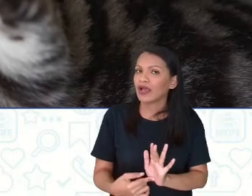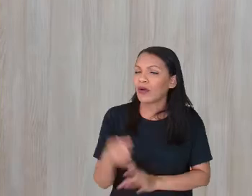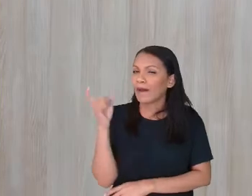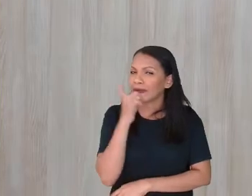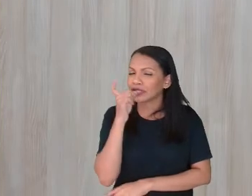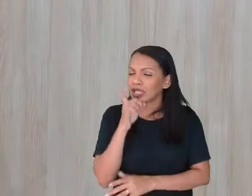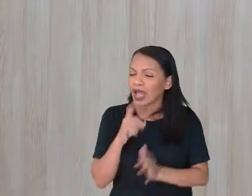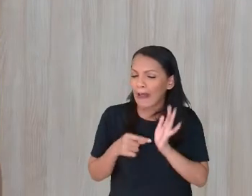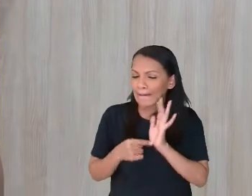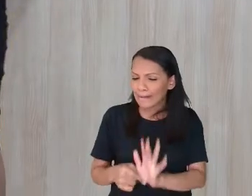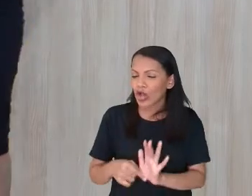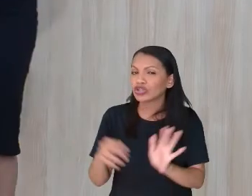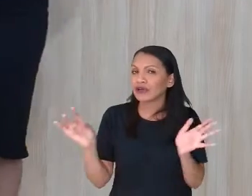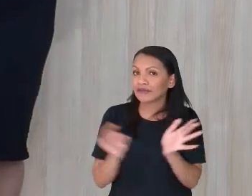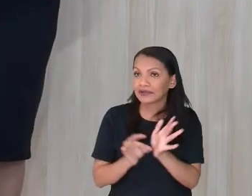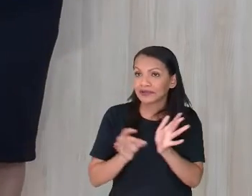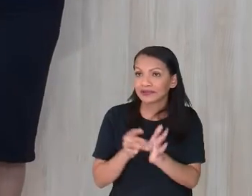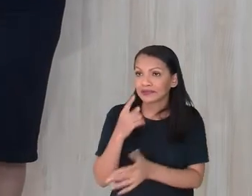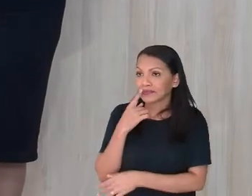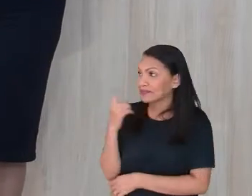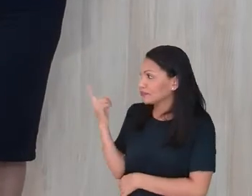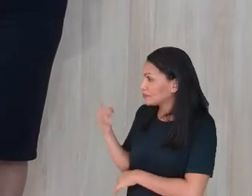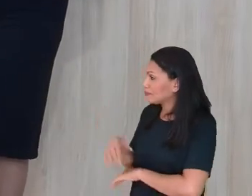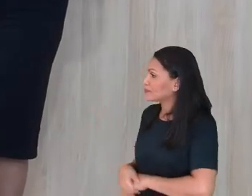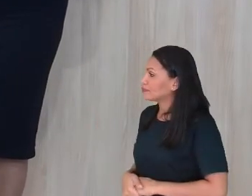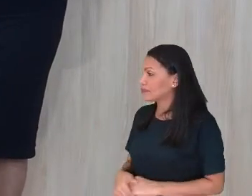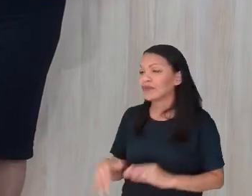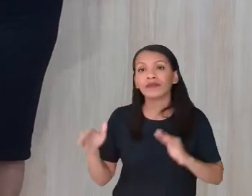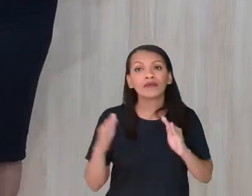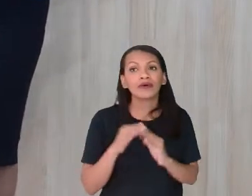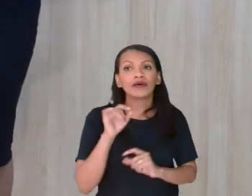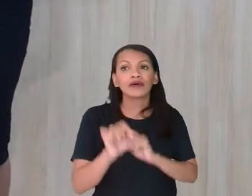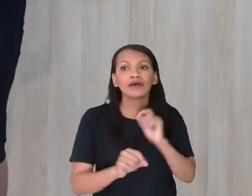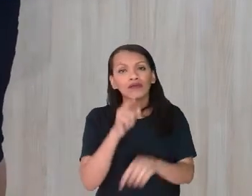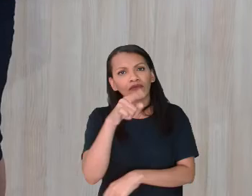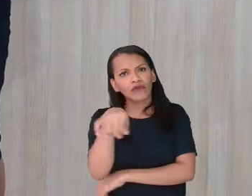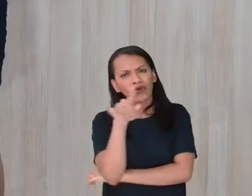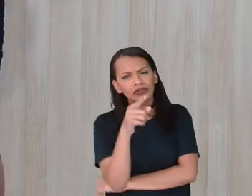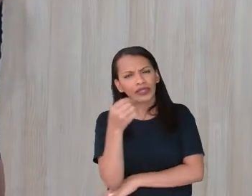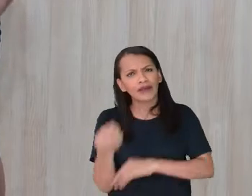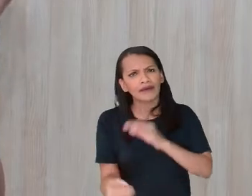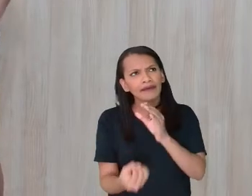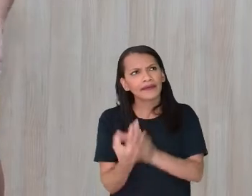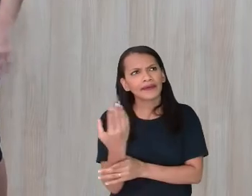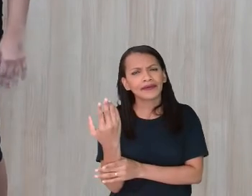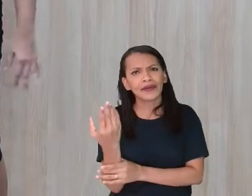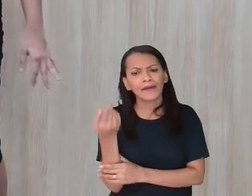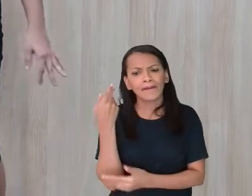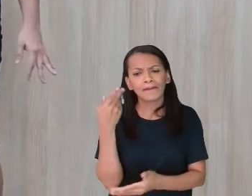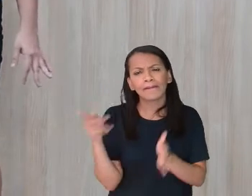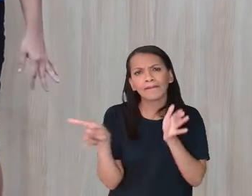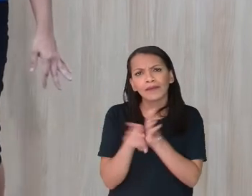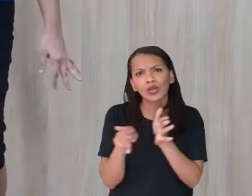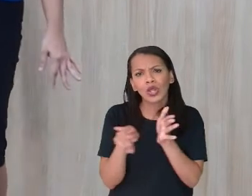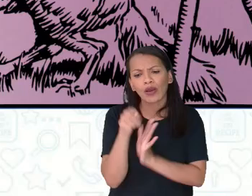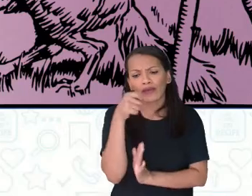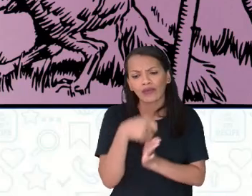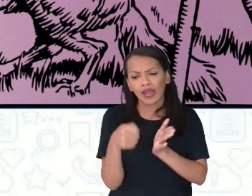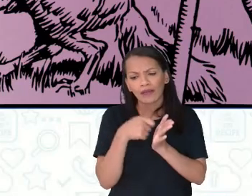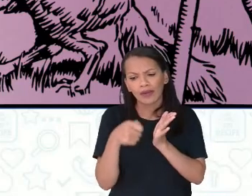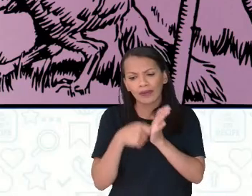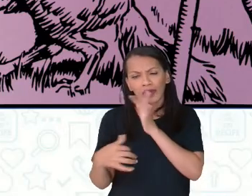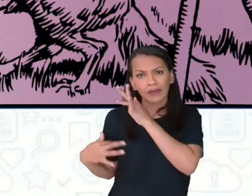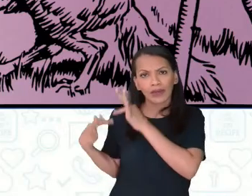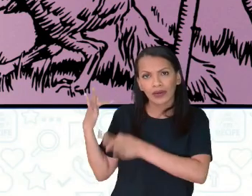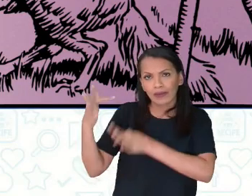casa? O desespero desse gato vai refletir. Ó, que tal vocês criarem suas próprias versões da